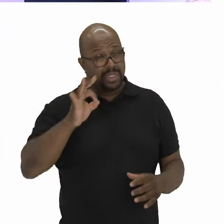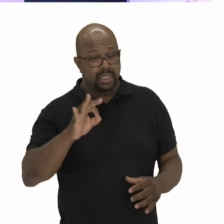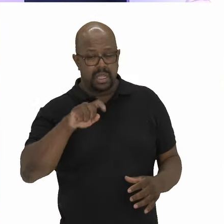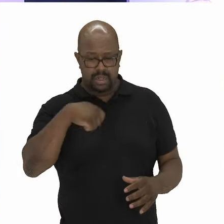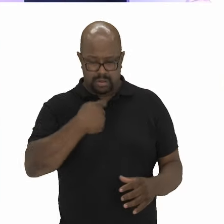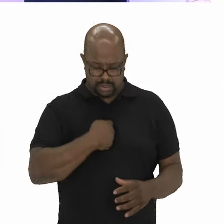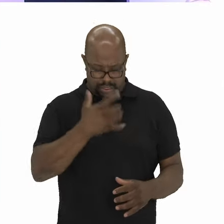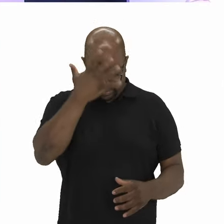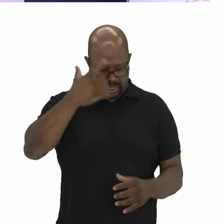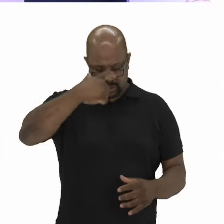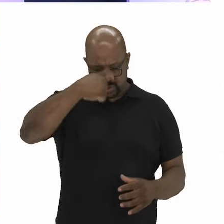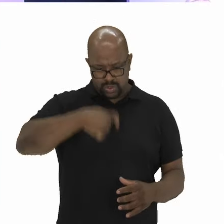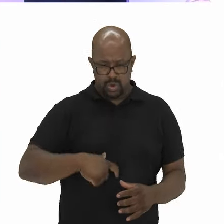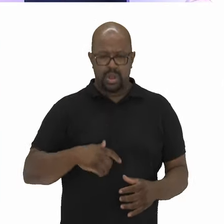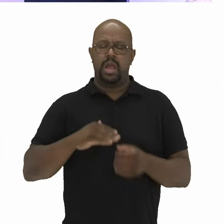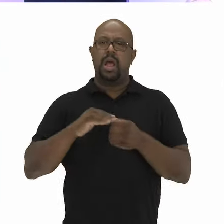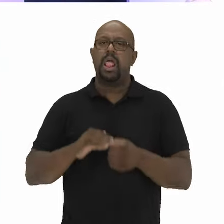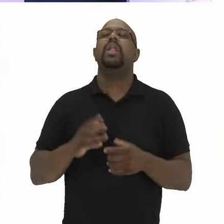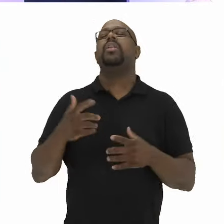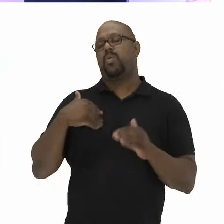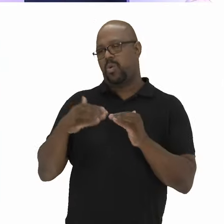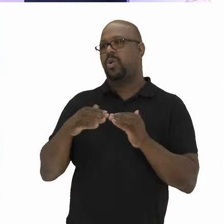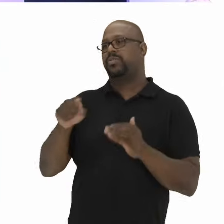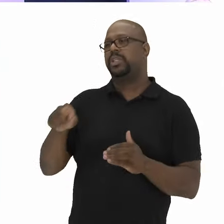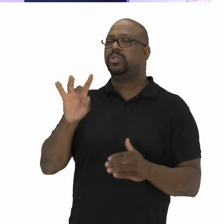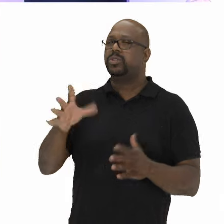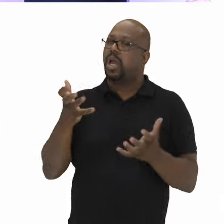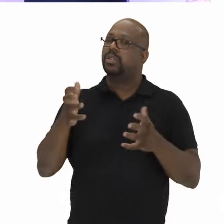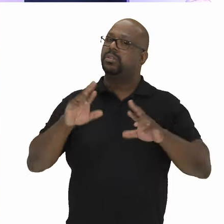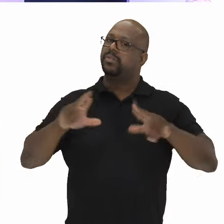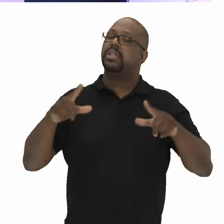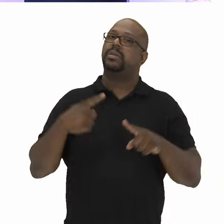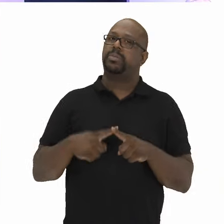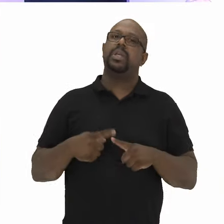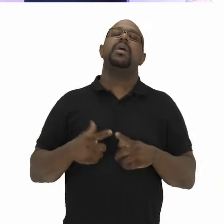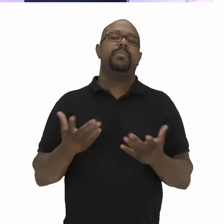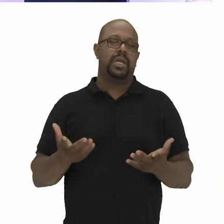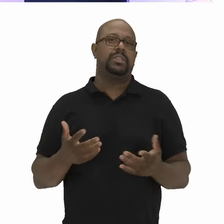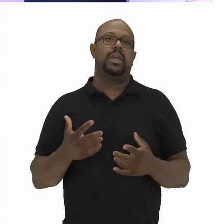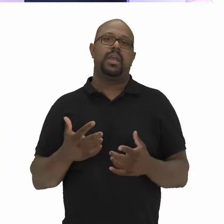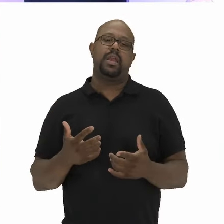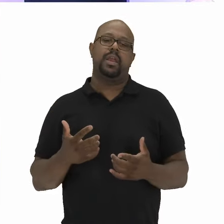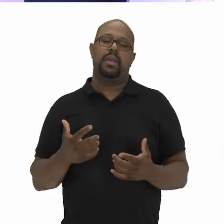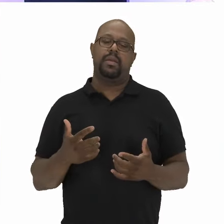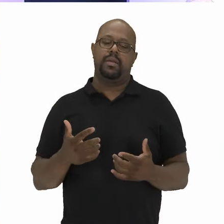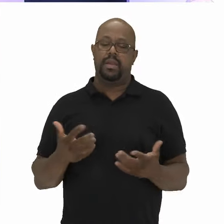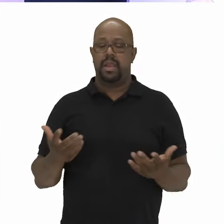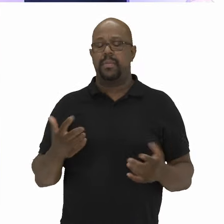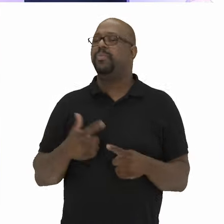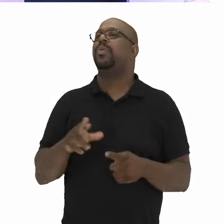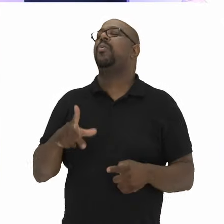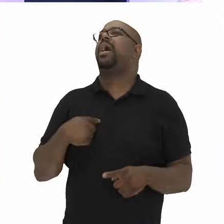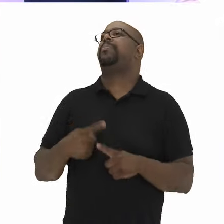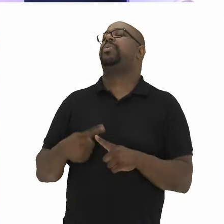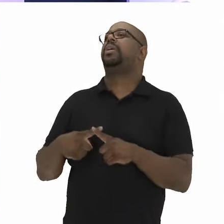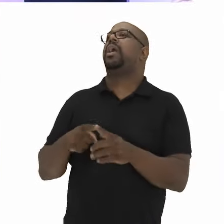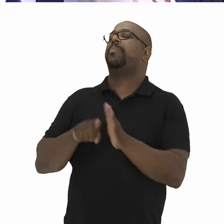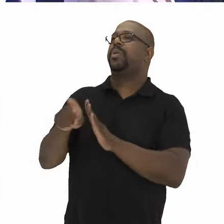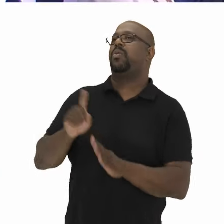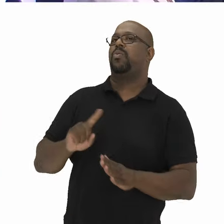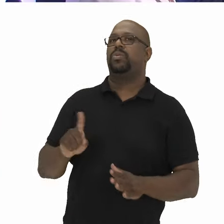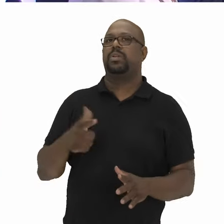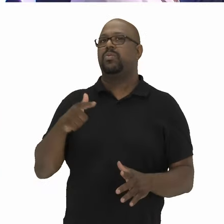entender não faz de mim uma pessoa também não faz eu concordo com você só quis fazer a diferença mas sim não é porque eu É não